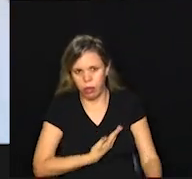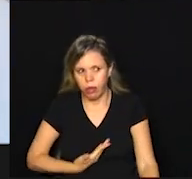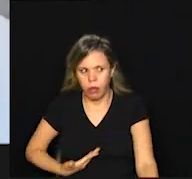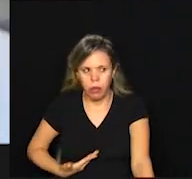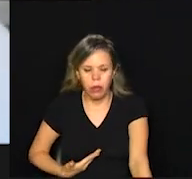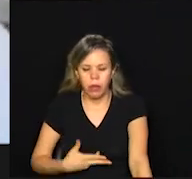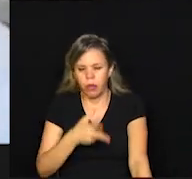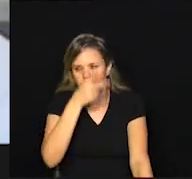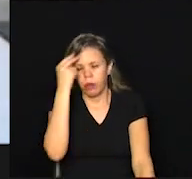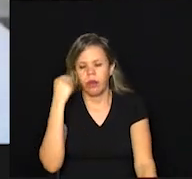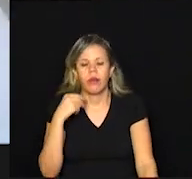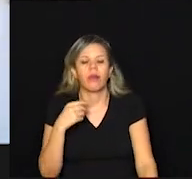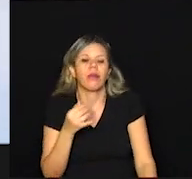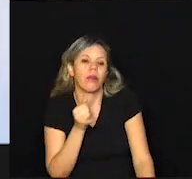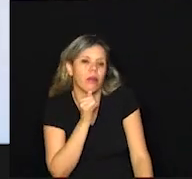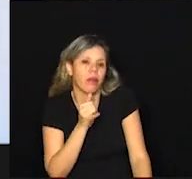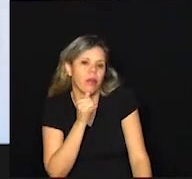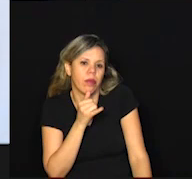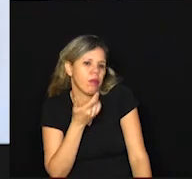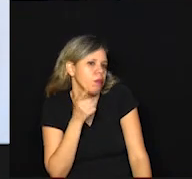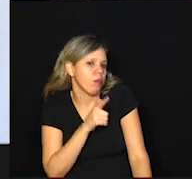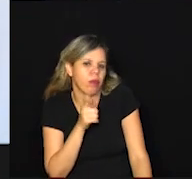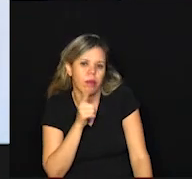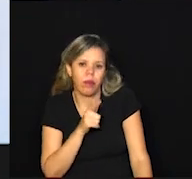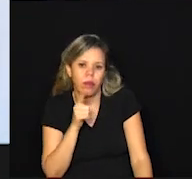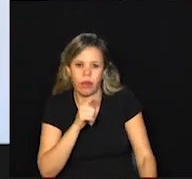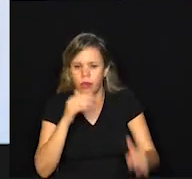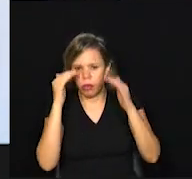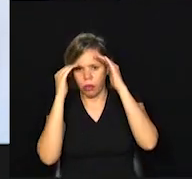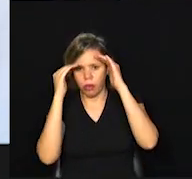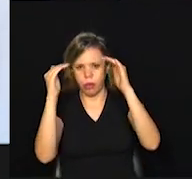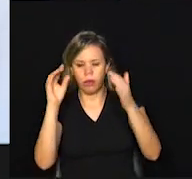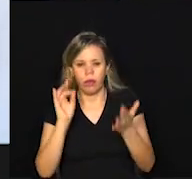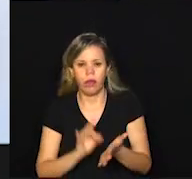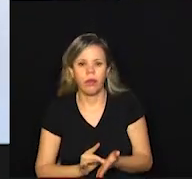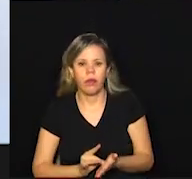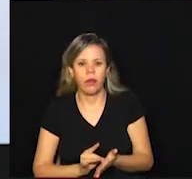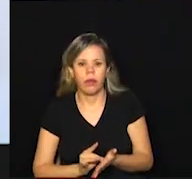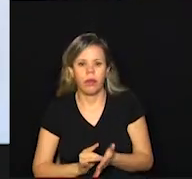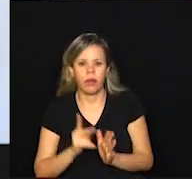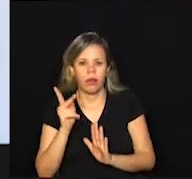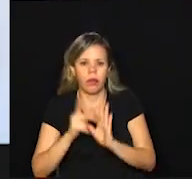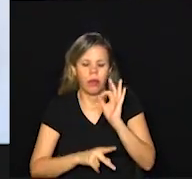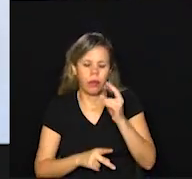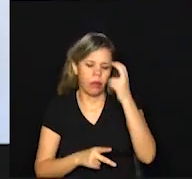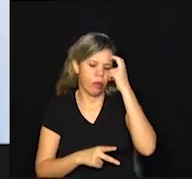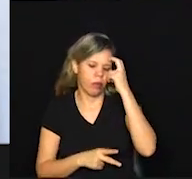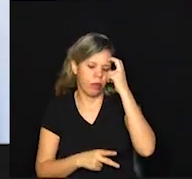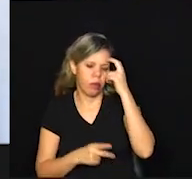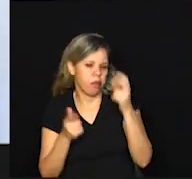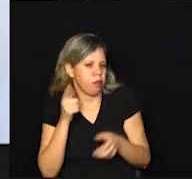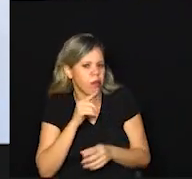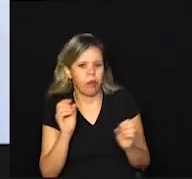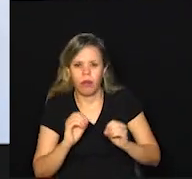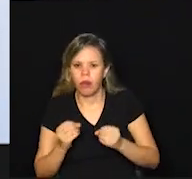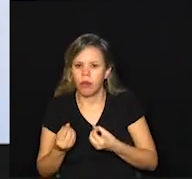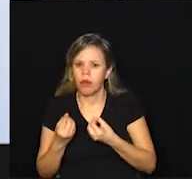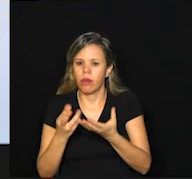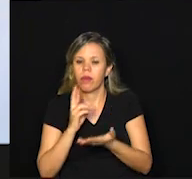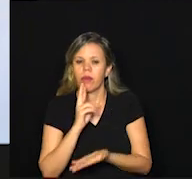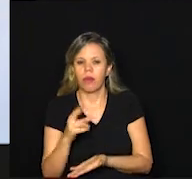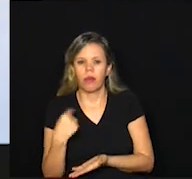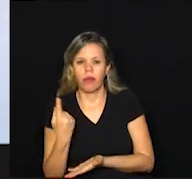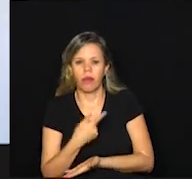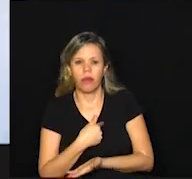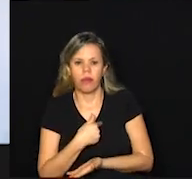né o poder público não consegue cumprir ativamente o plano de futura não consegue dar as respostas